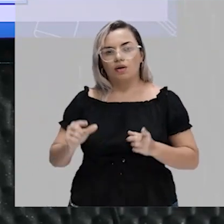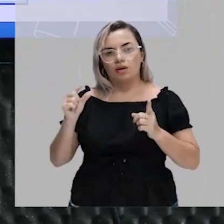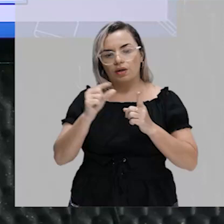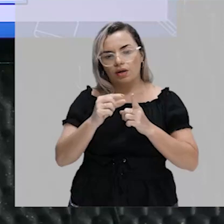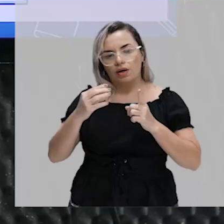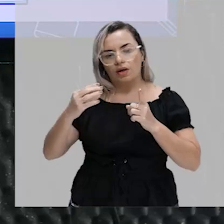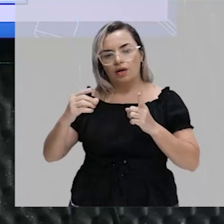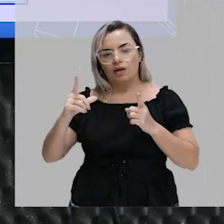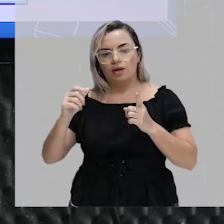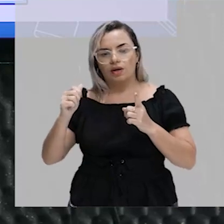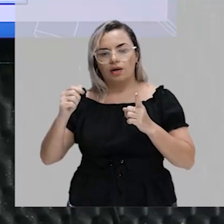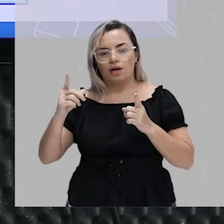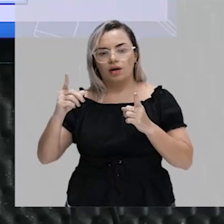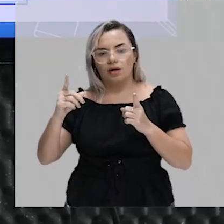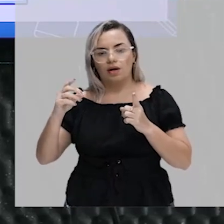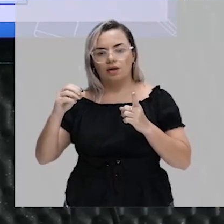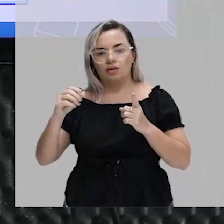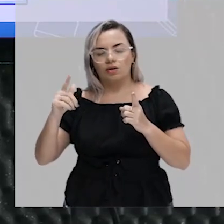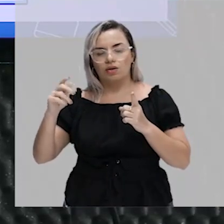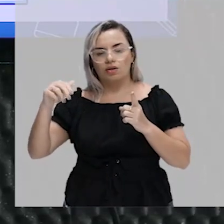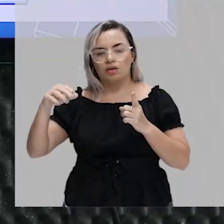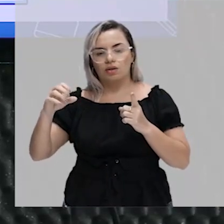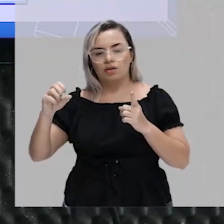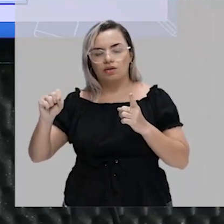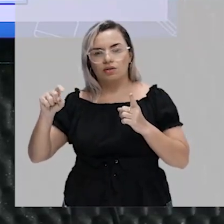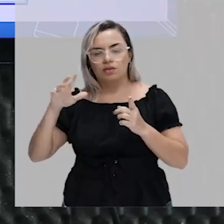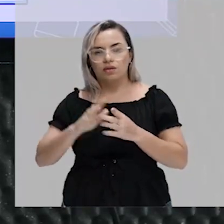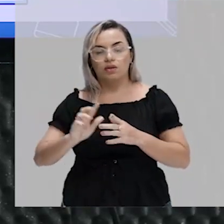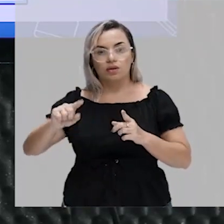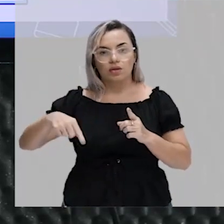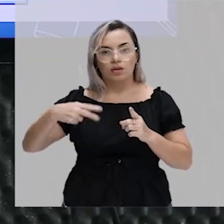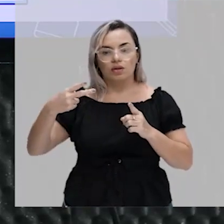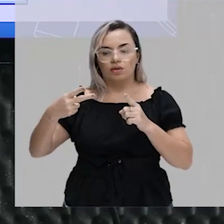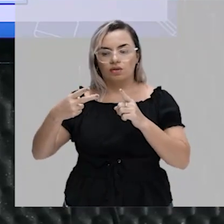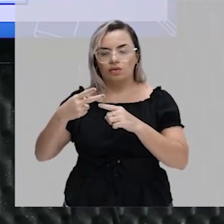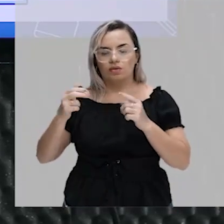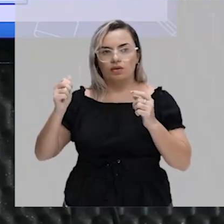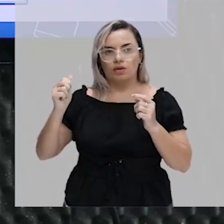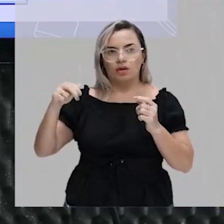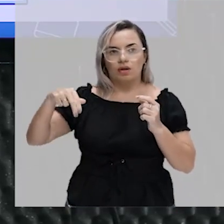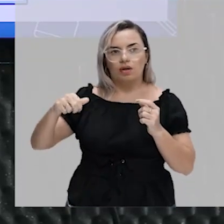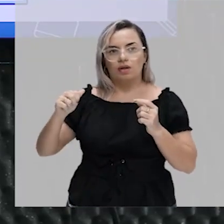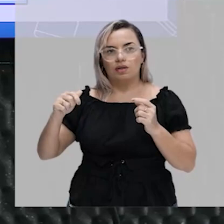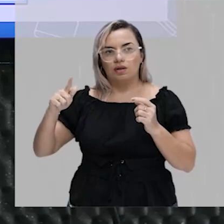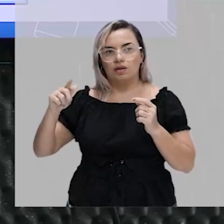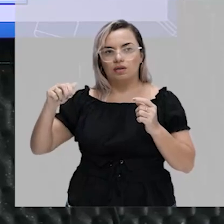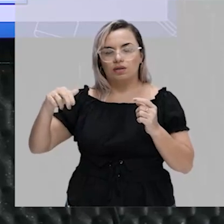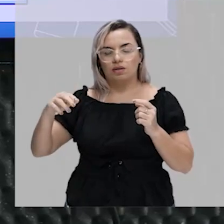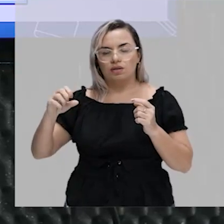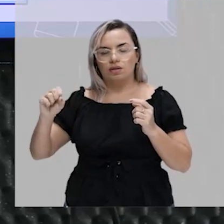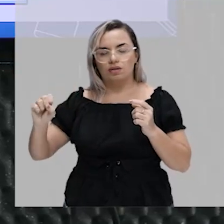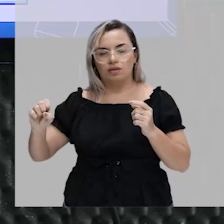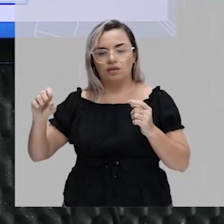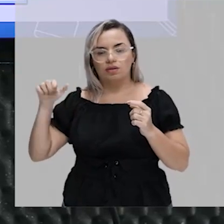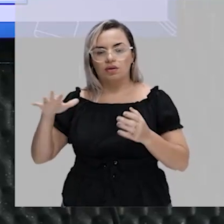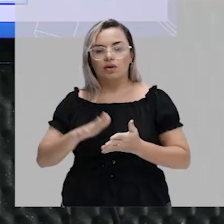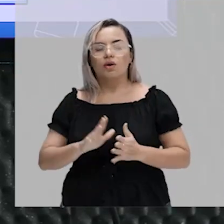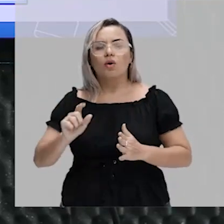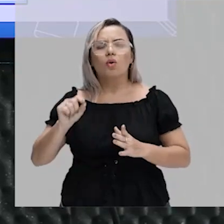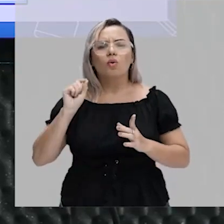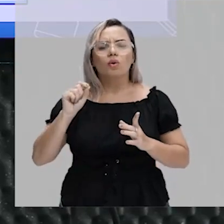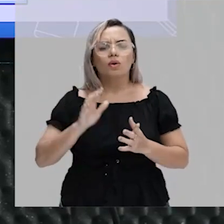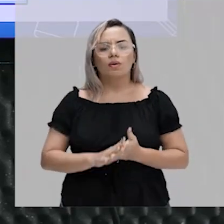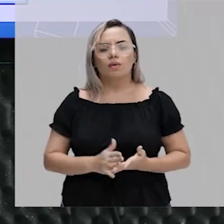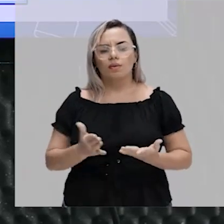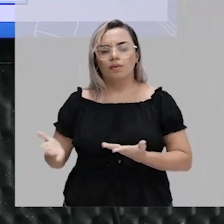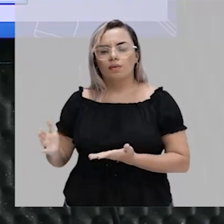já já. E o segundo mecanismo é a anagênese, tá? O que seria a cladogênese?